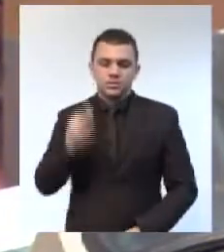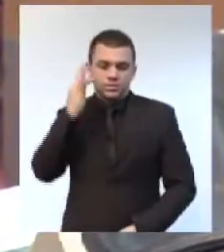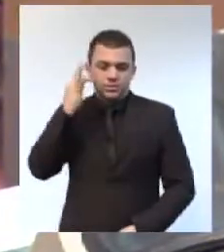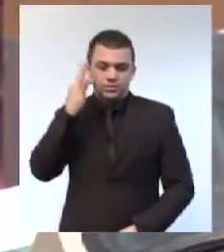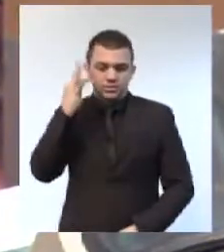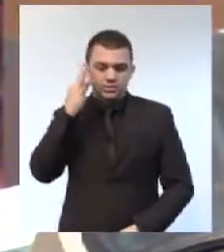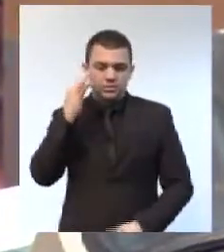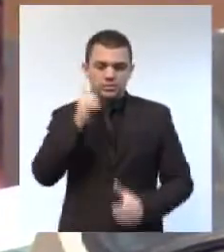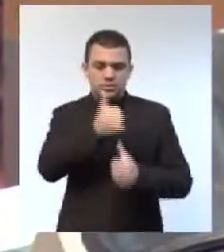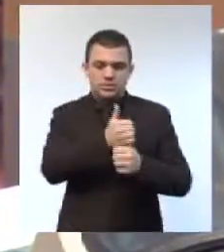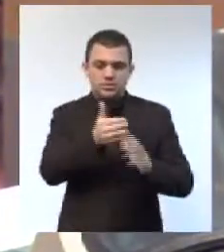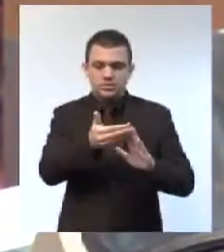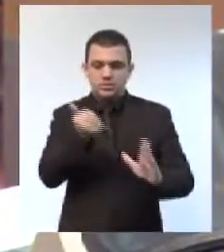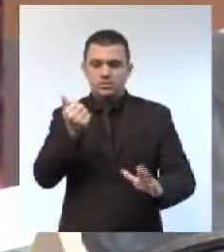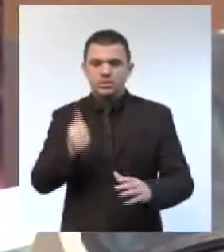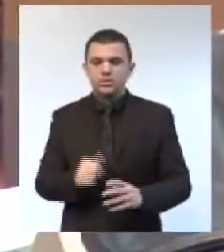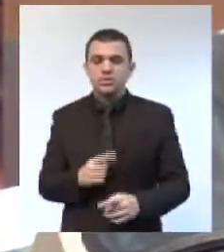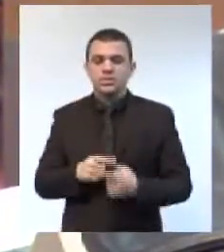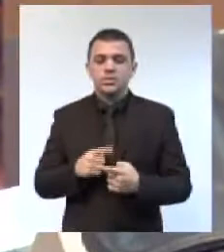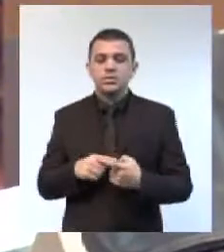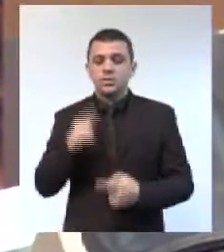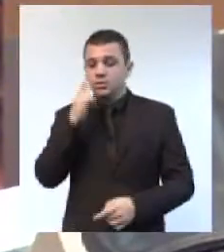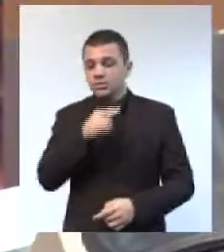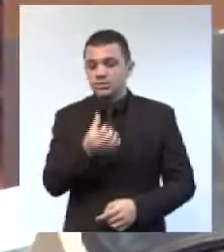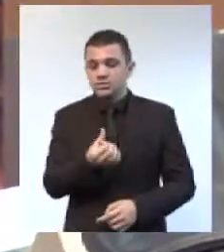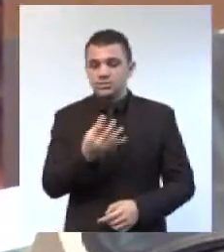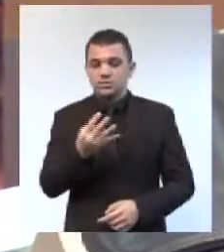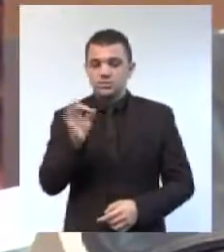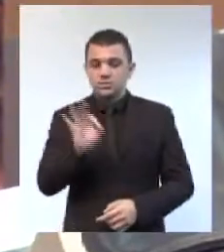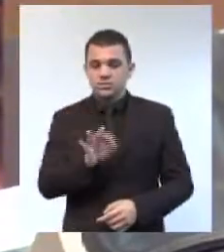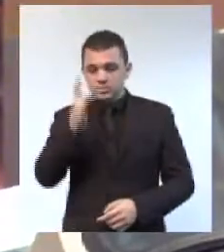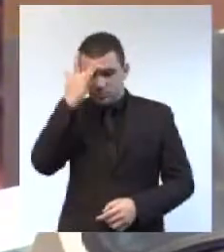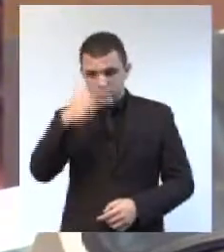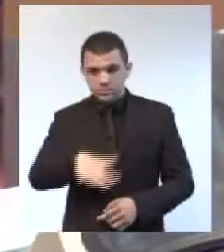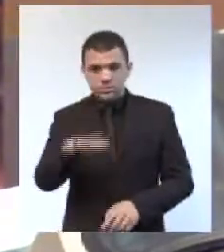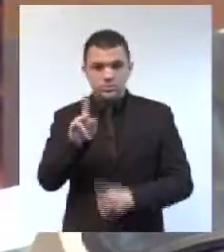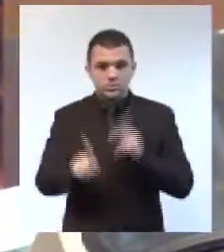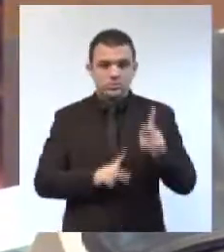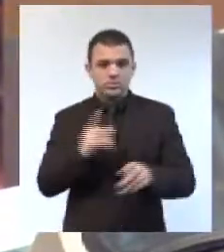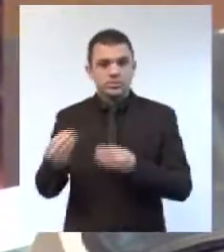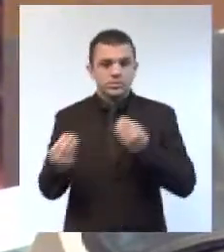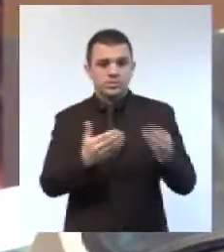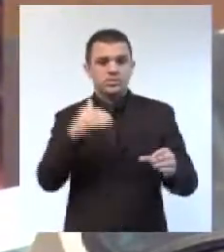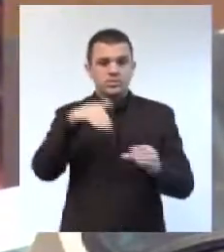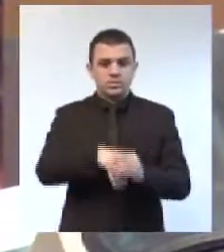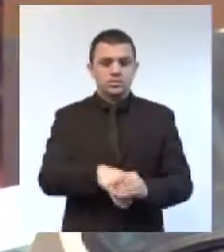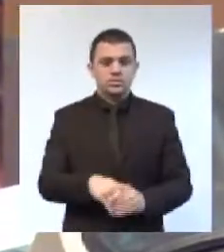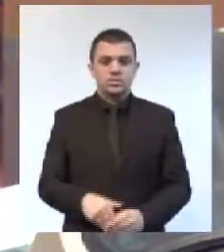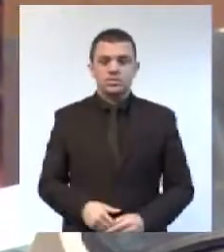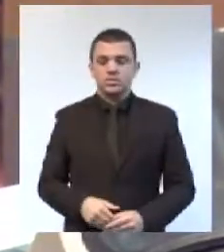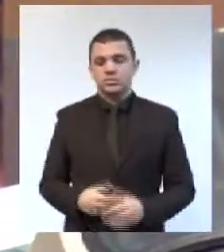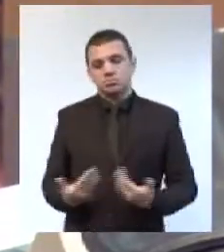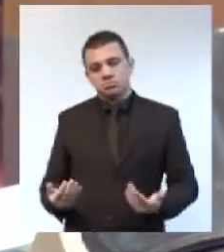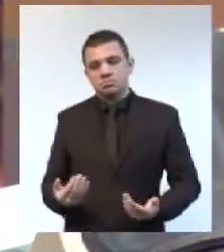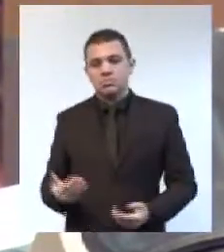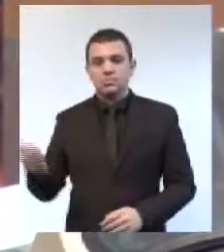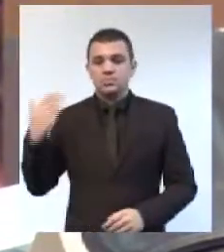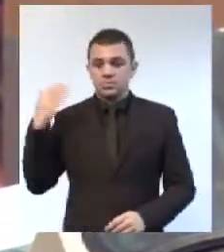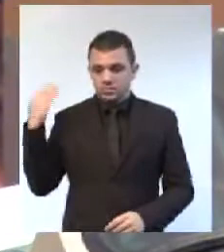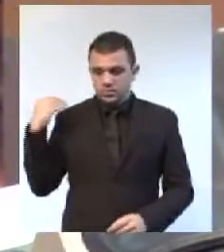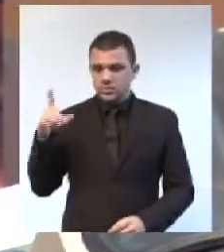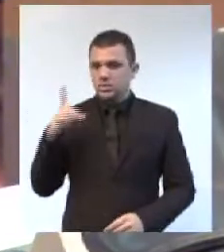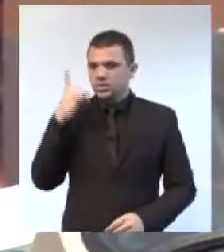conferido por 64% da população. Veja só, há tempos atrás o deputado Adriano